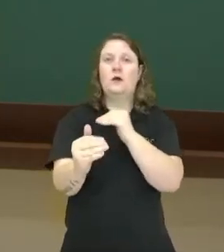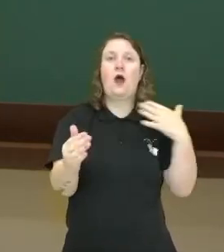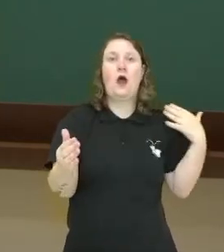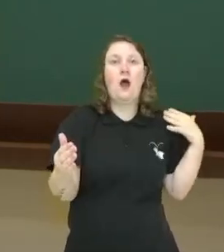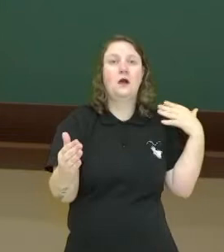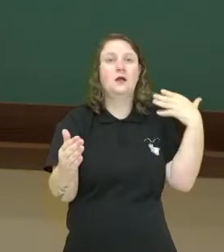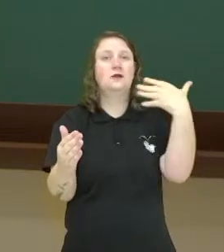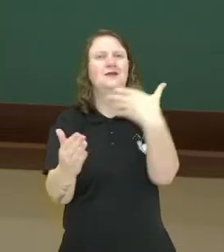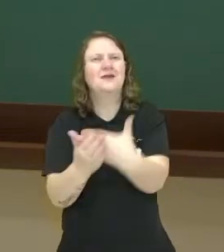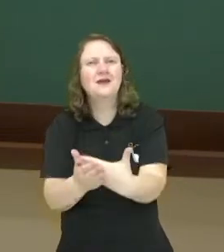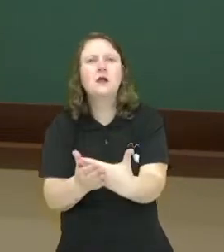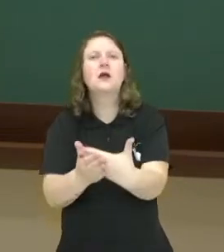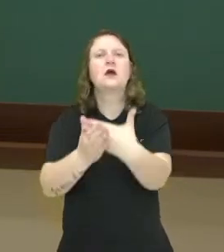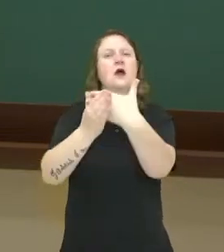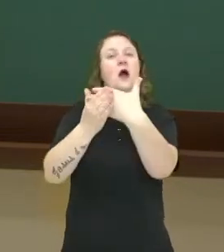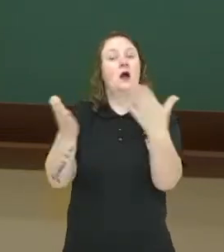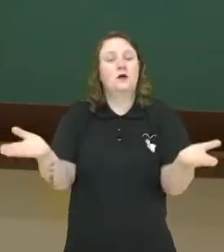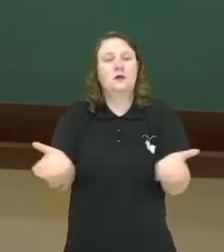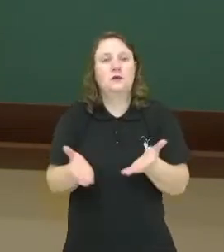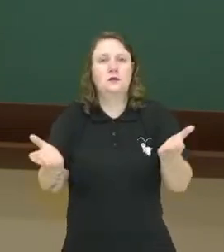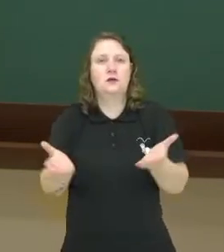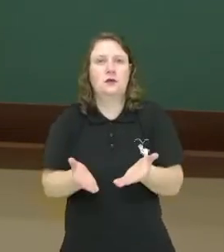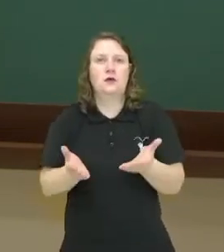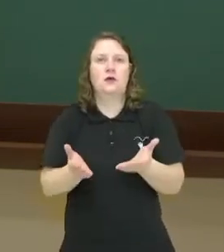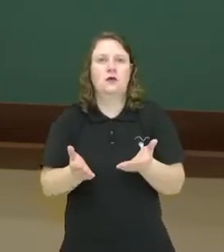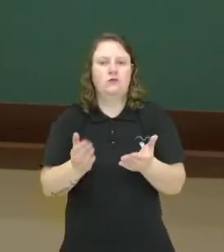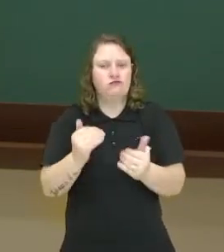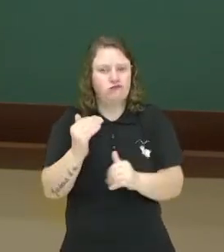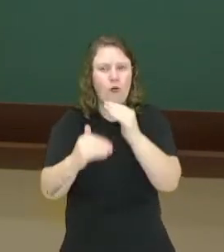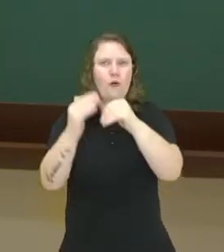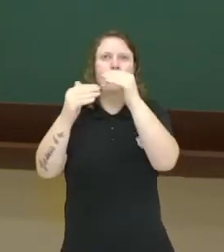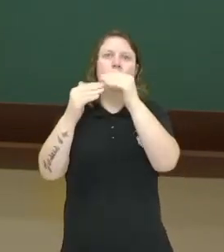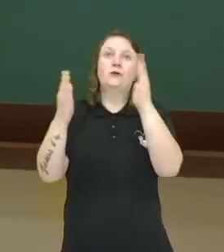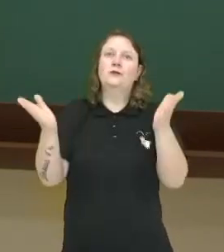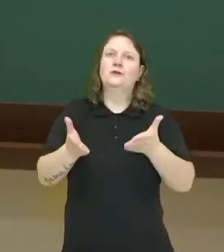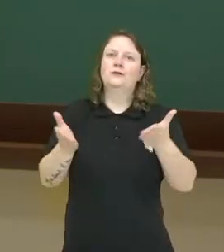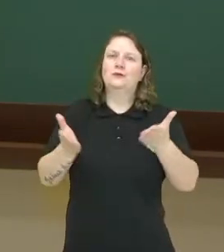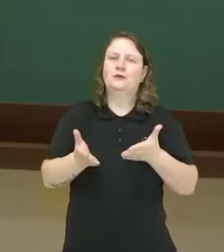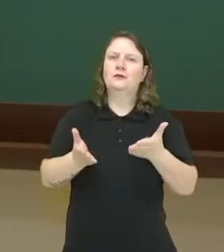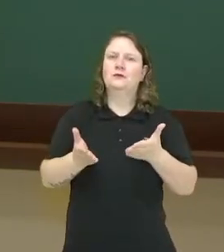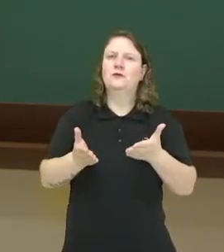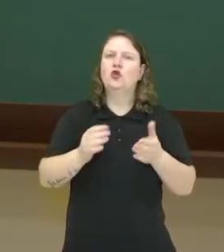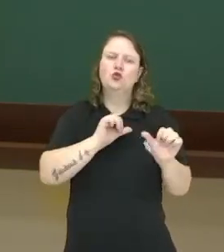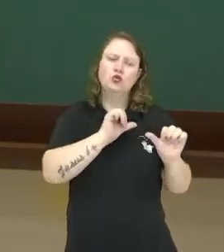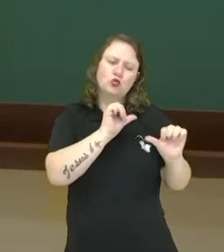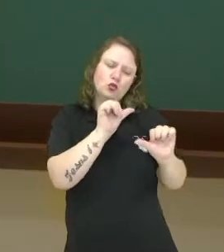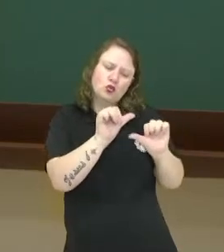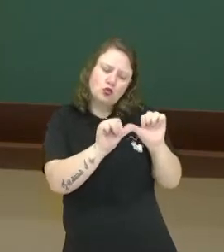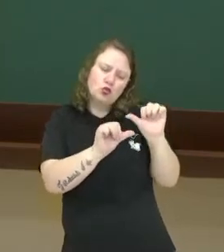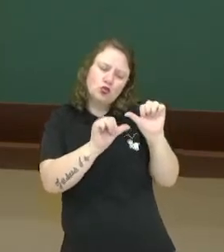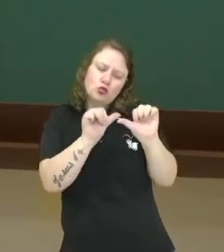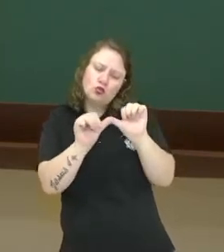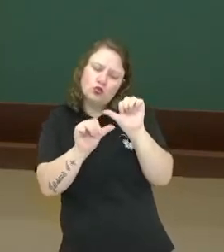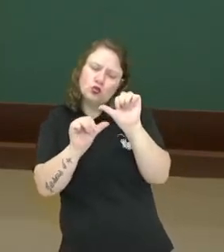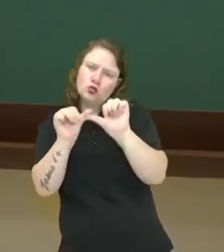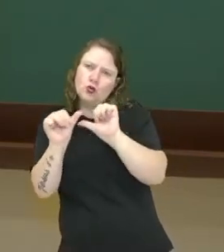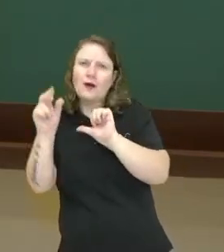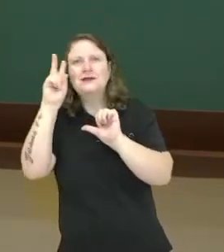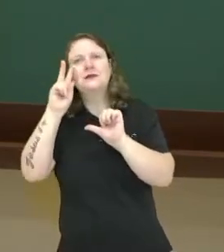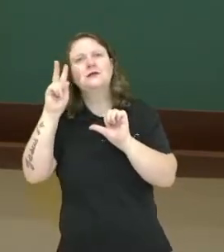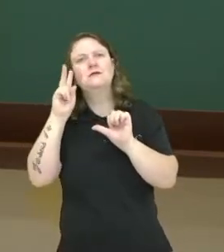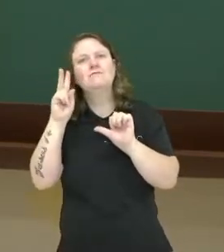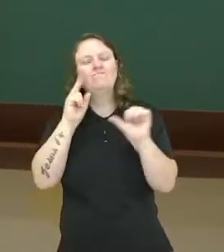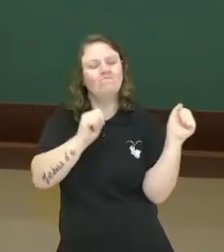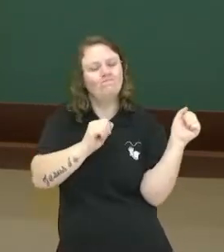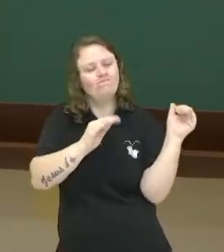chegasse nesse patamar de potência emergente hoje. Essas transformações, essas mudanças econômicas levaram